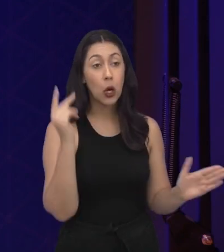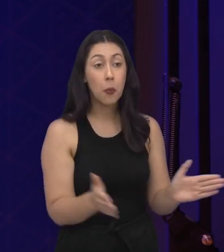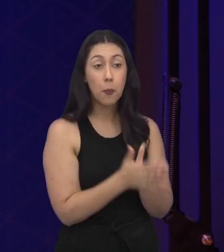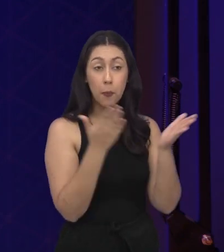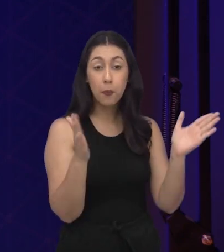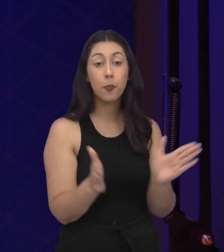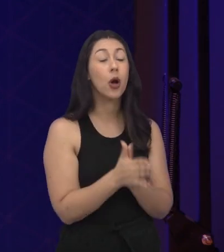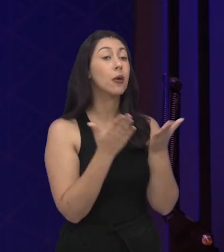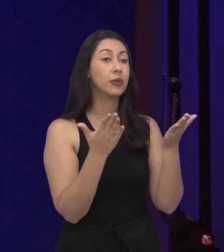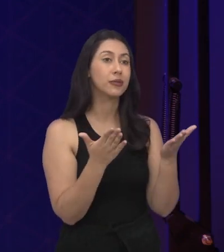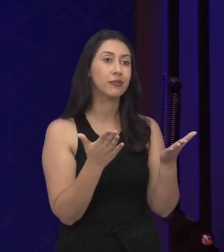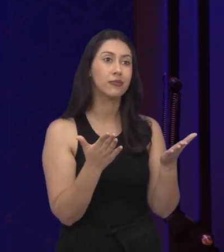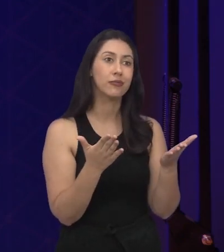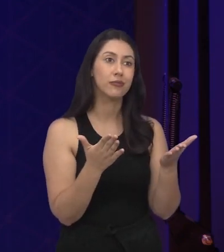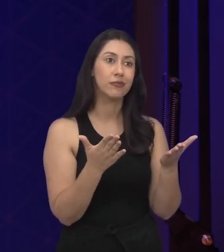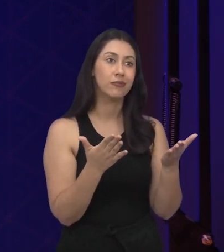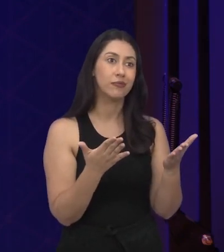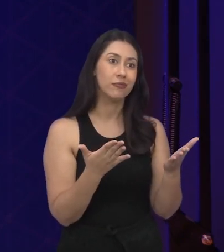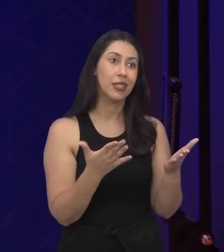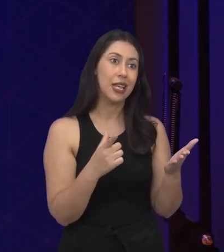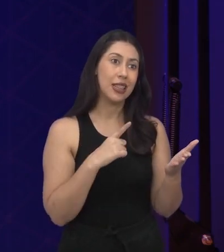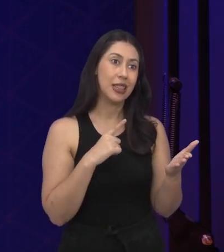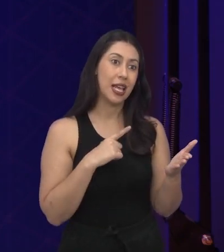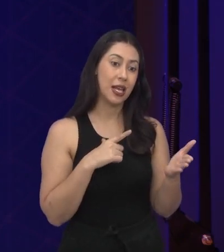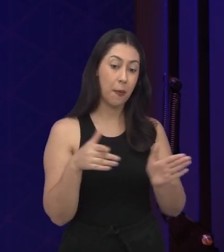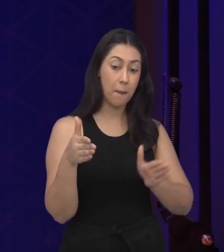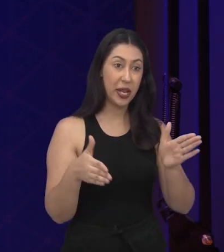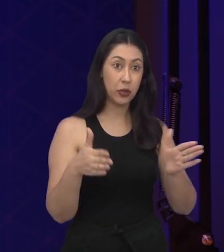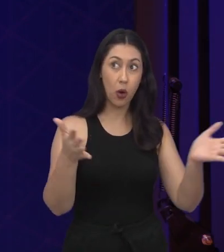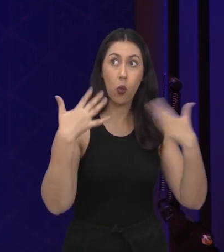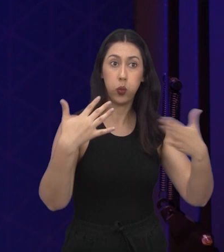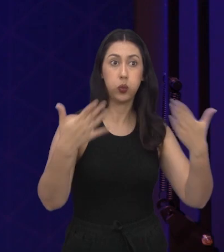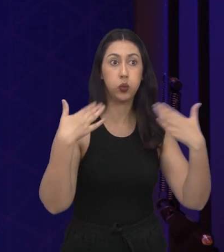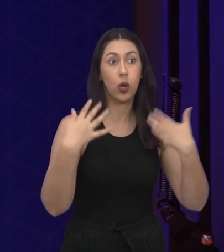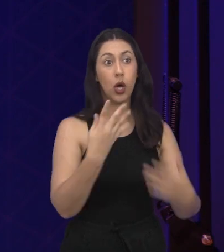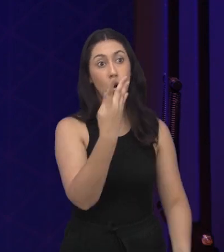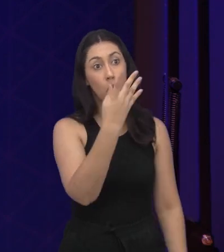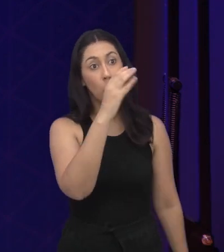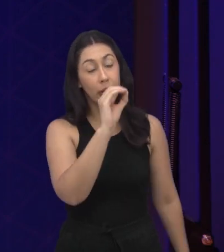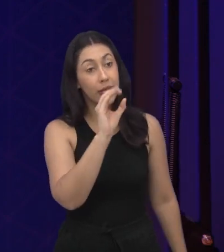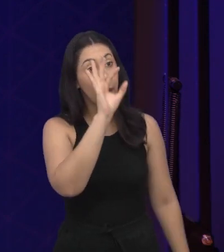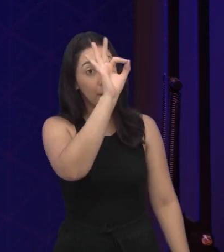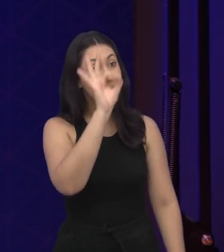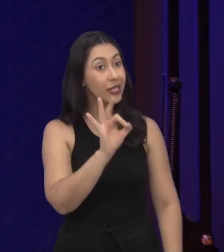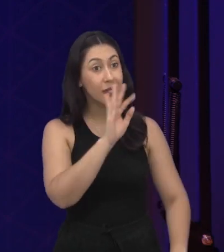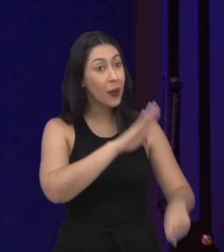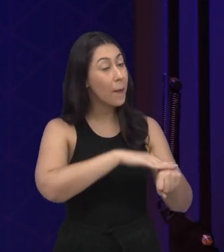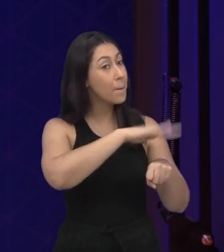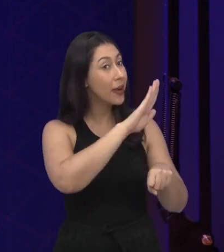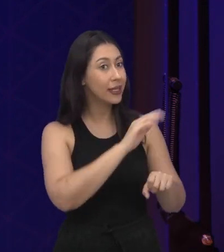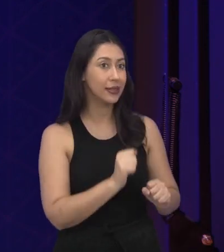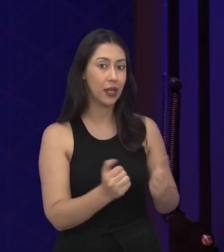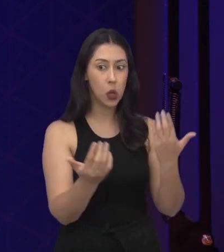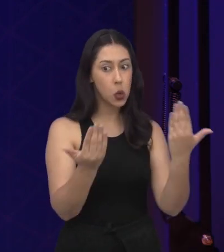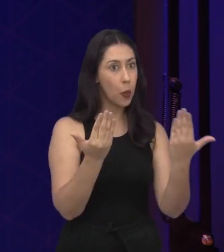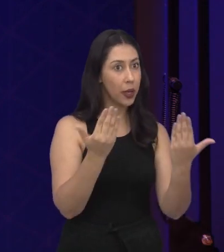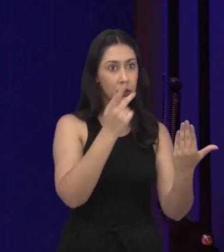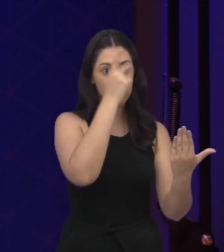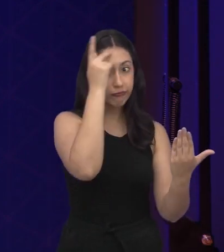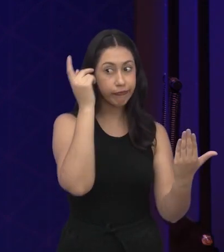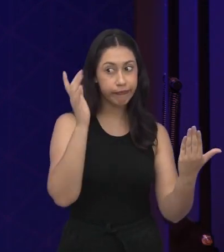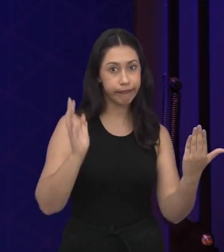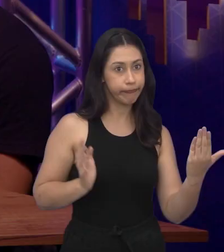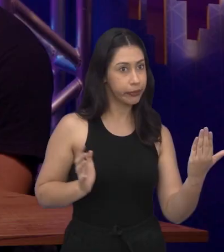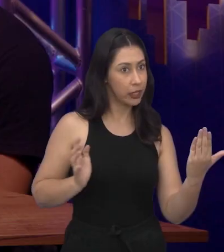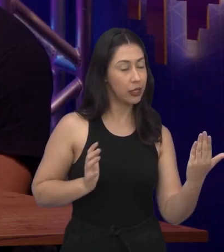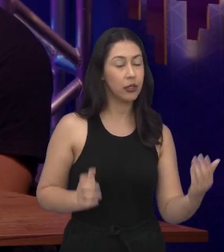exposição 40% maior a períodos de calor intenso em comparação com indivíduos de maior poder aquisitivo.